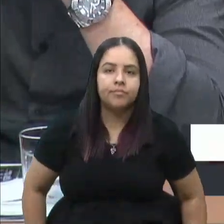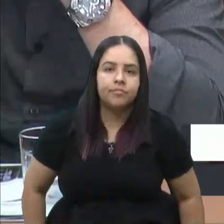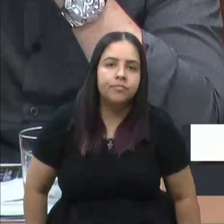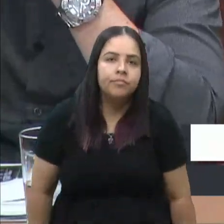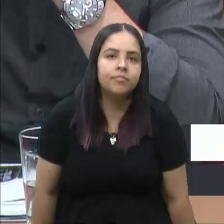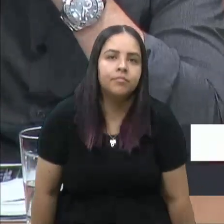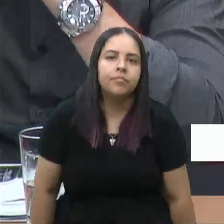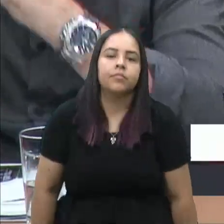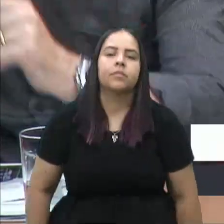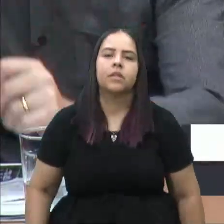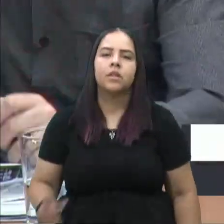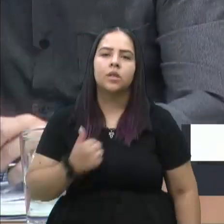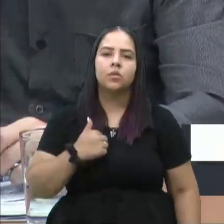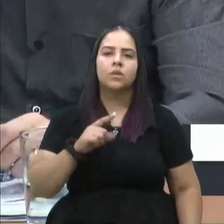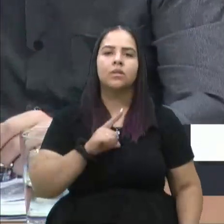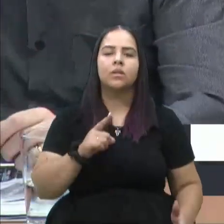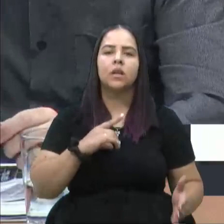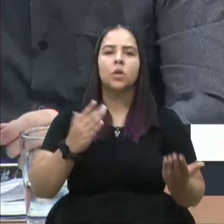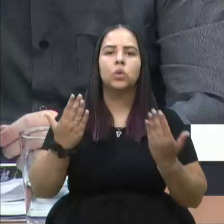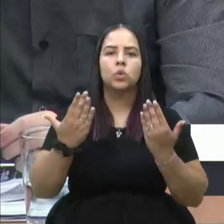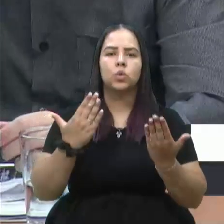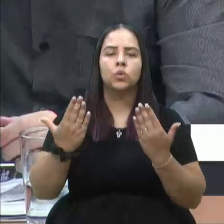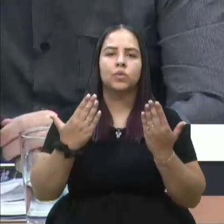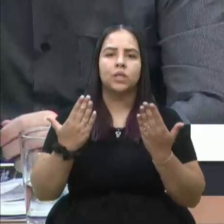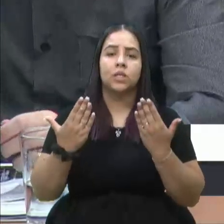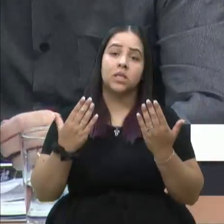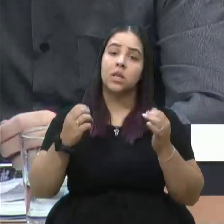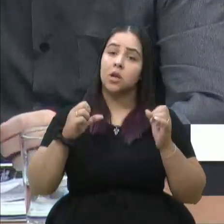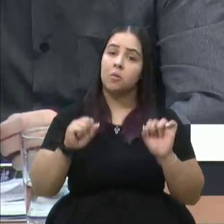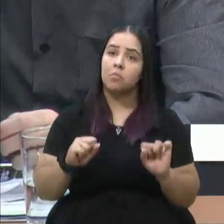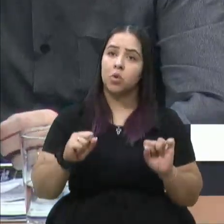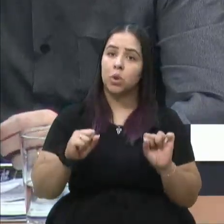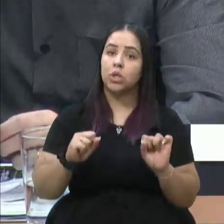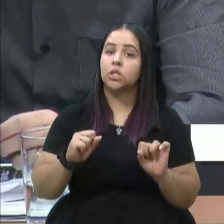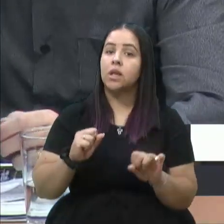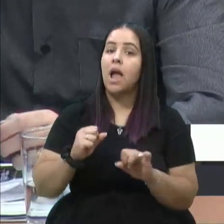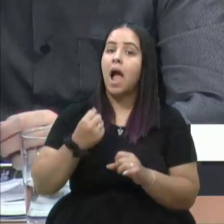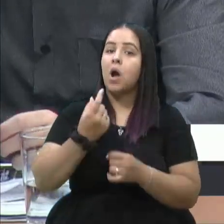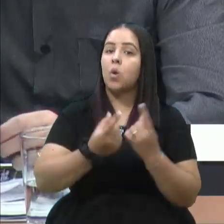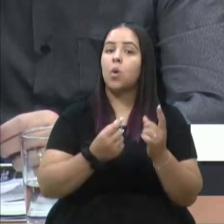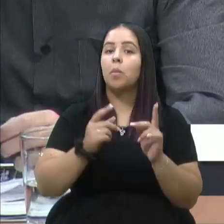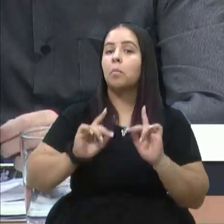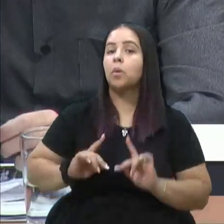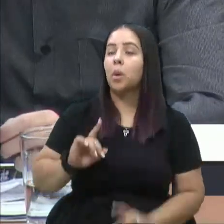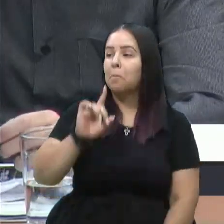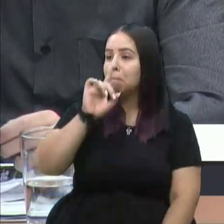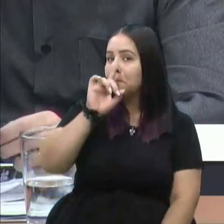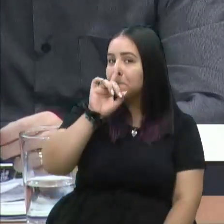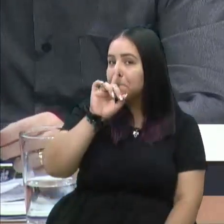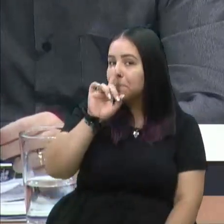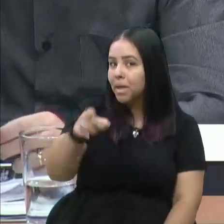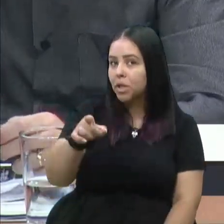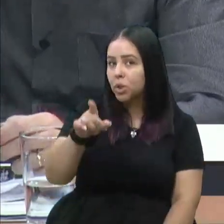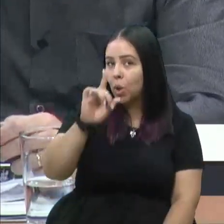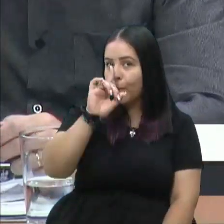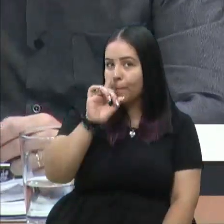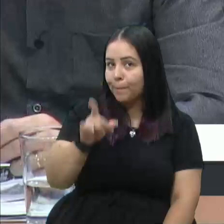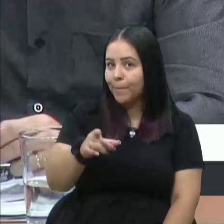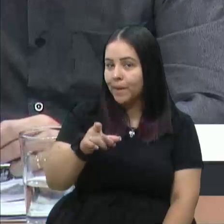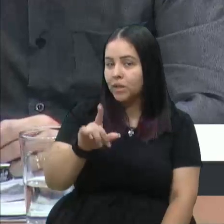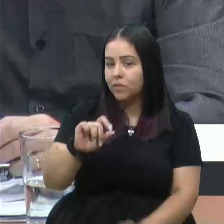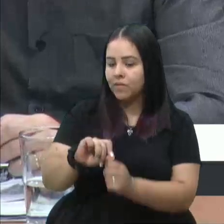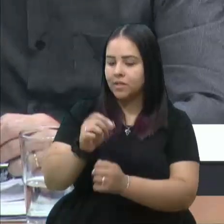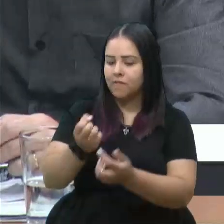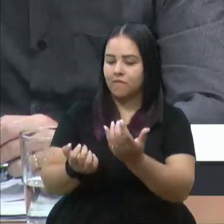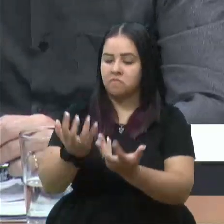começo a me levantar uma dúvida que isso aí possa até ter sido amando, tá? Amando de alguém, ou de